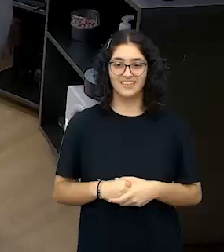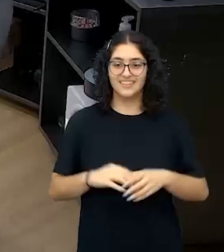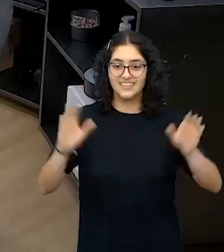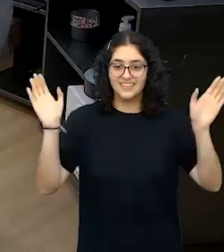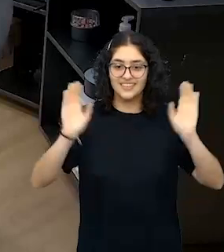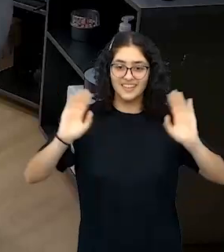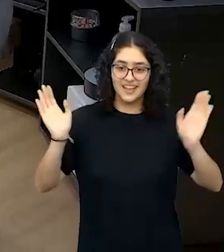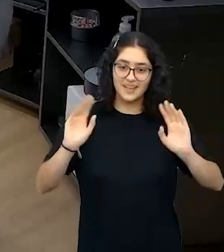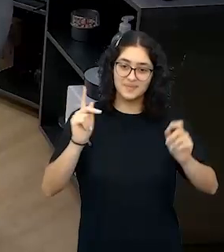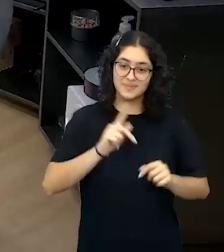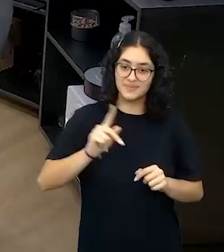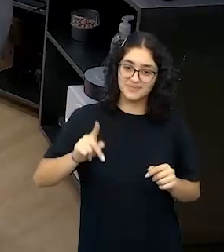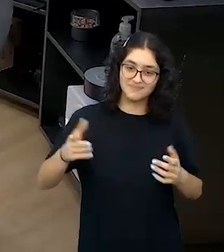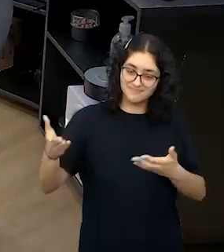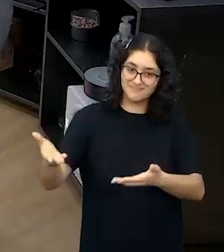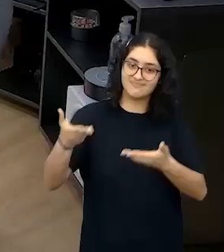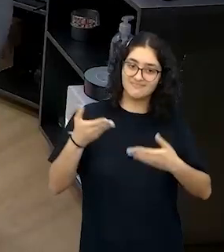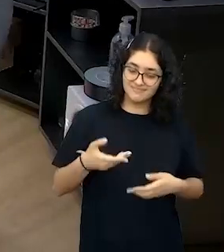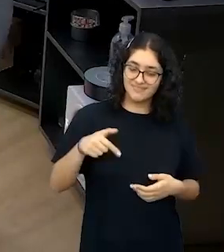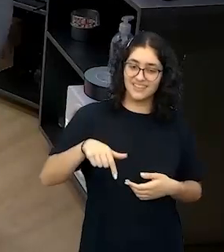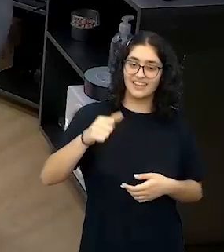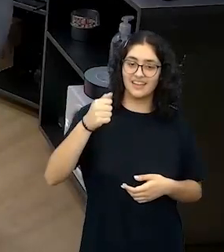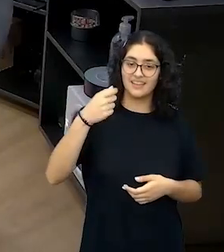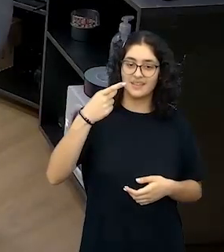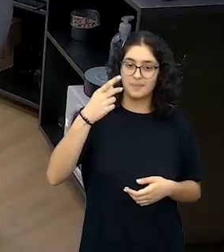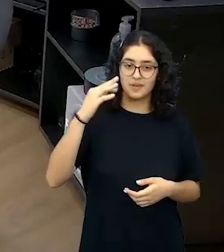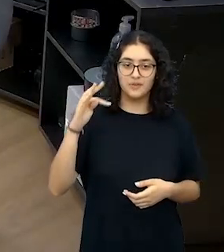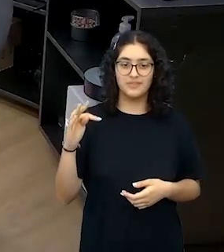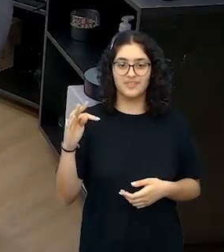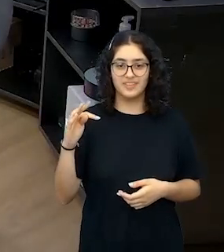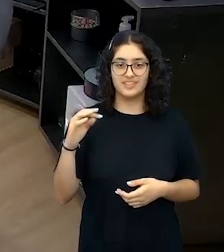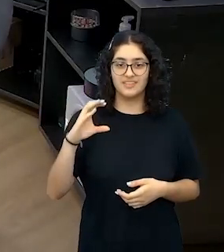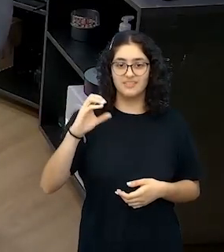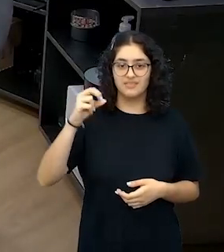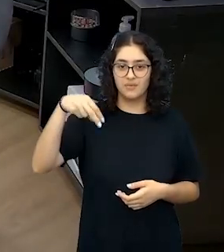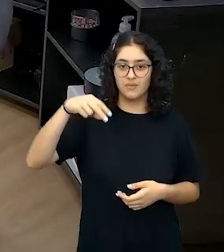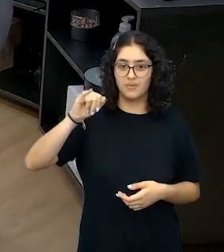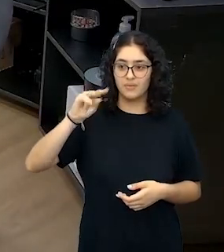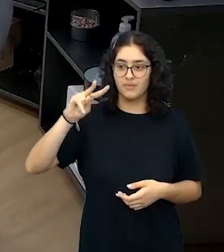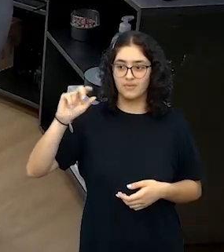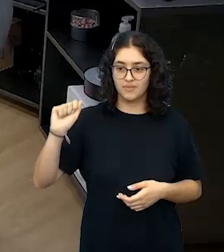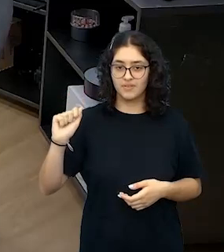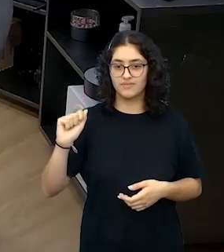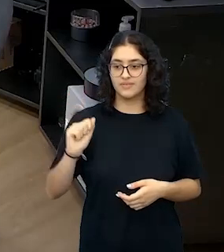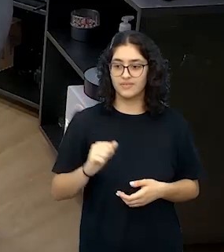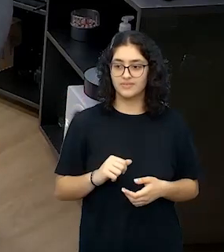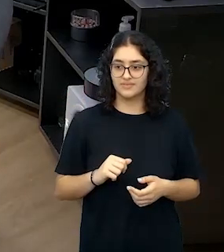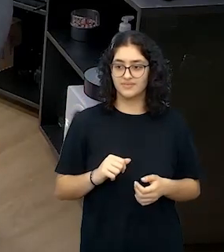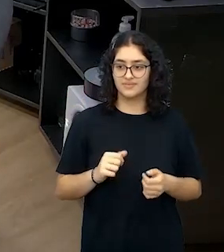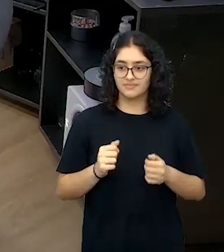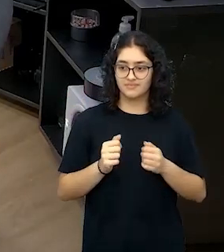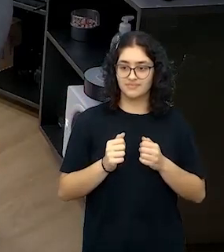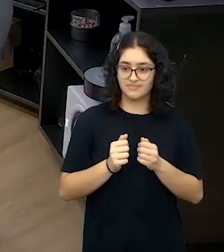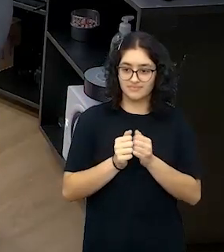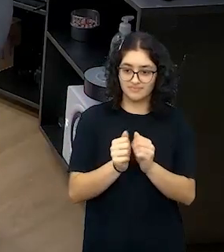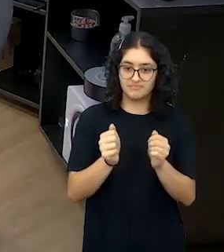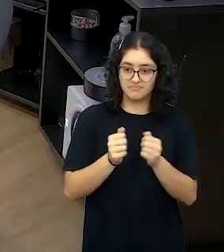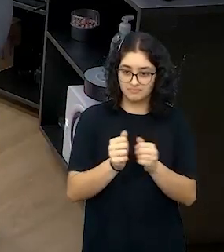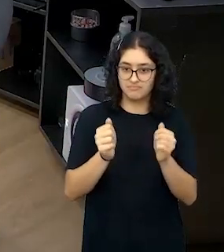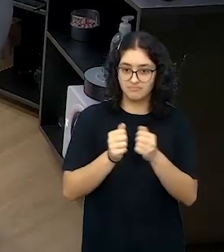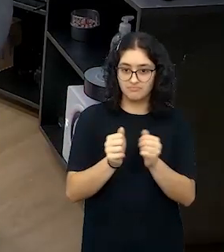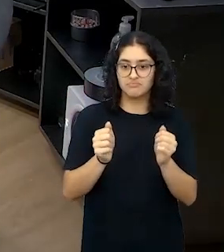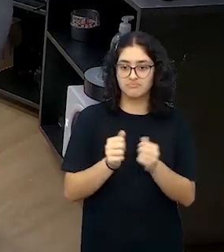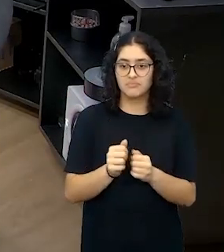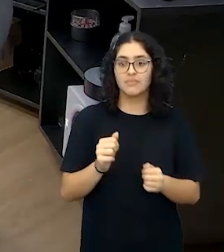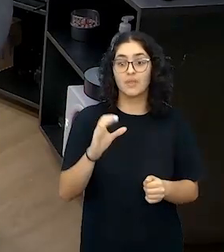Olá, professores, sejam bem-vindos ao TPC do Conviva. Espero aí que todos estejam bem. Hoje estamos inaugurando um novo formato aqui com os